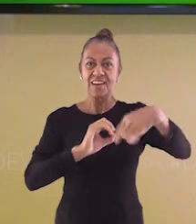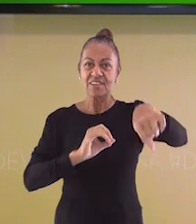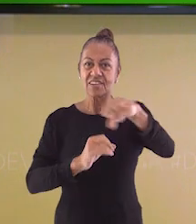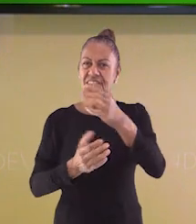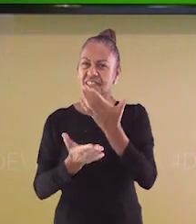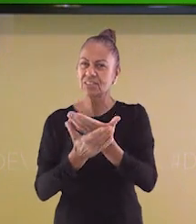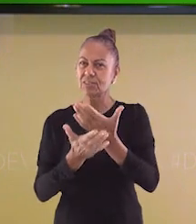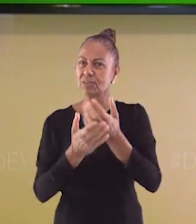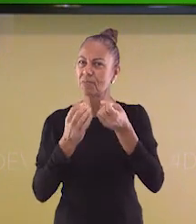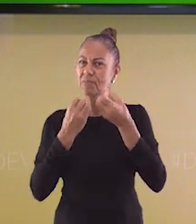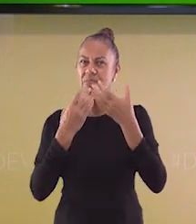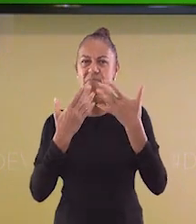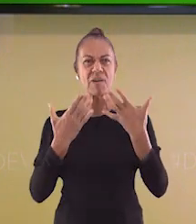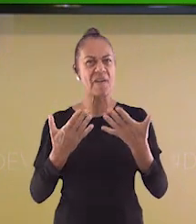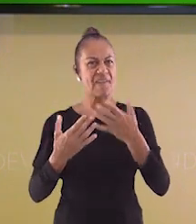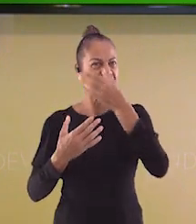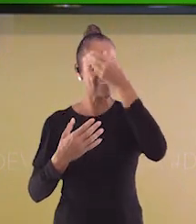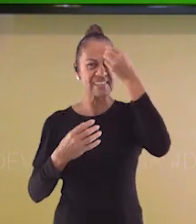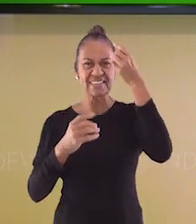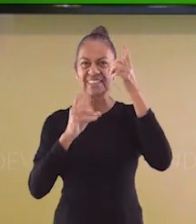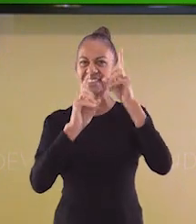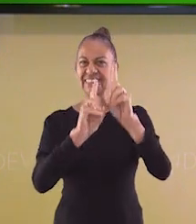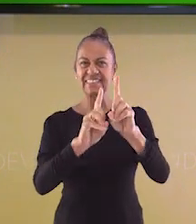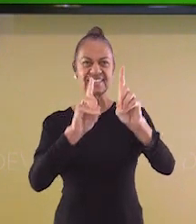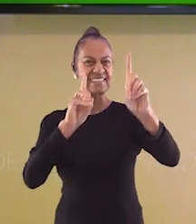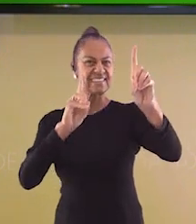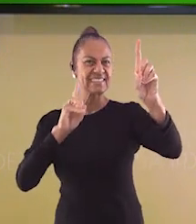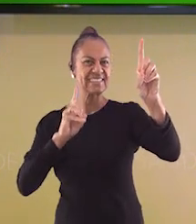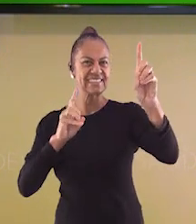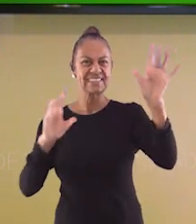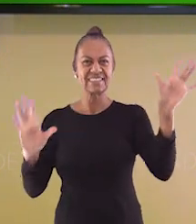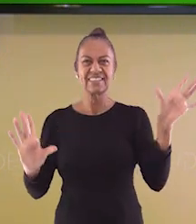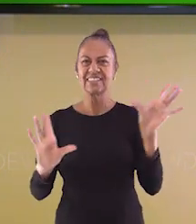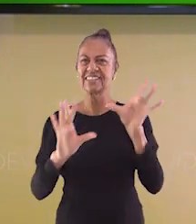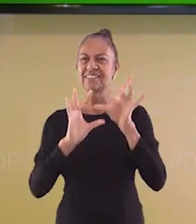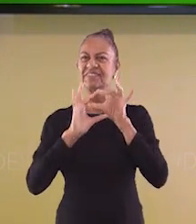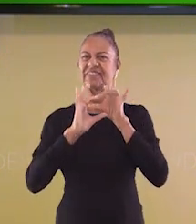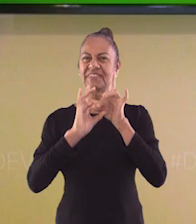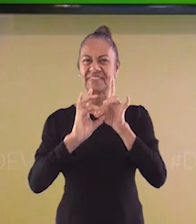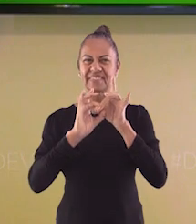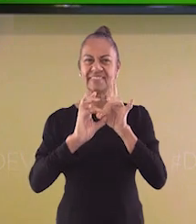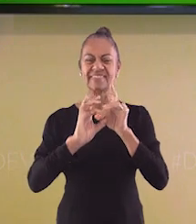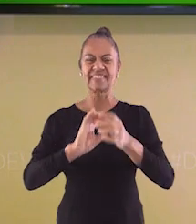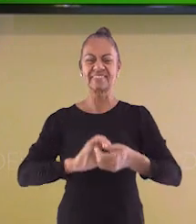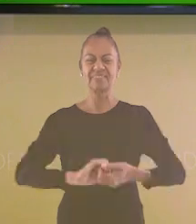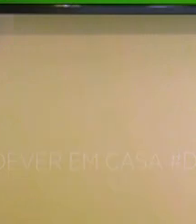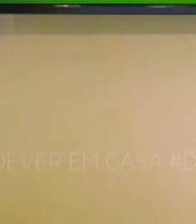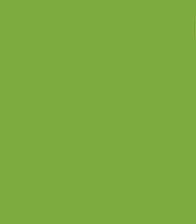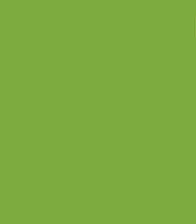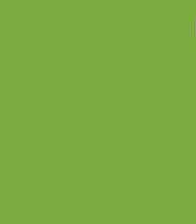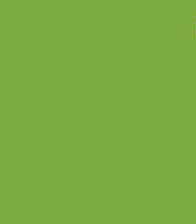do Dever em Casa na TV. Bons estudos e não se esqueçam, mesmo distantes, estamos juntos!